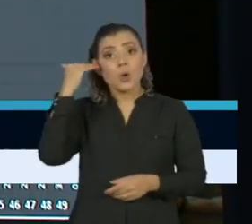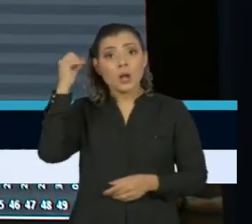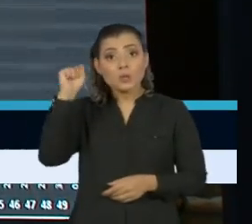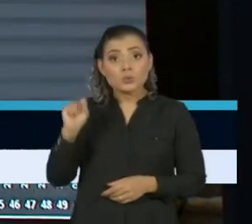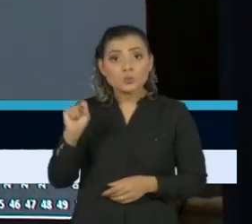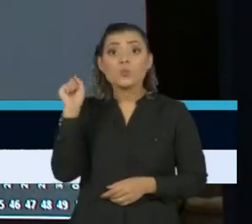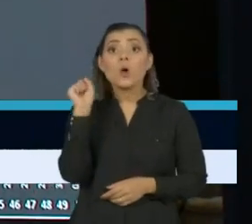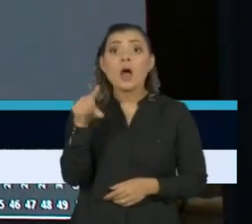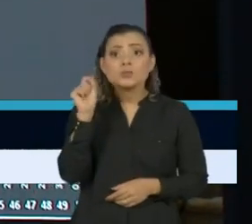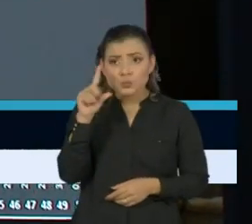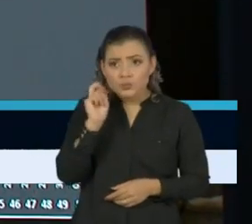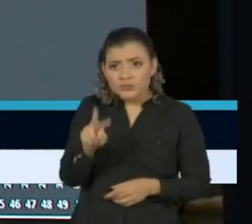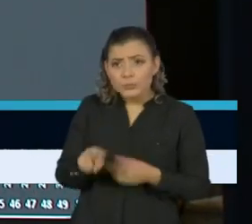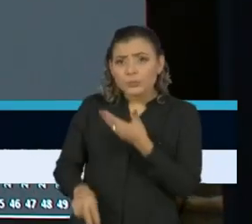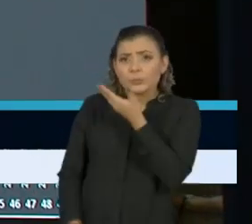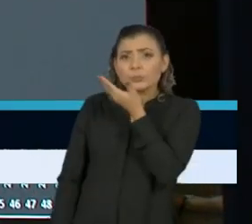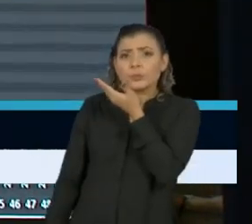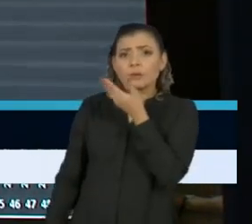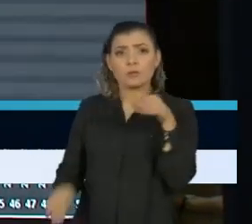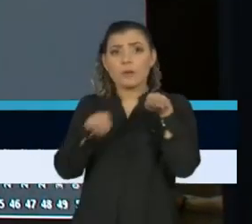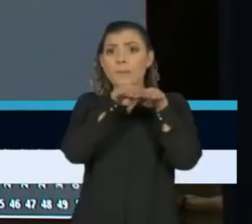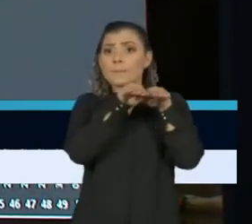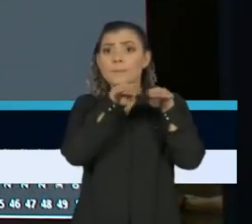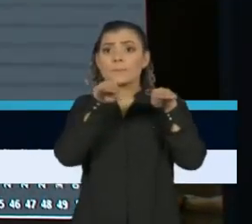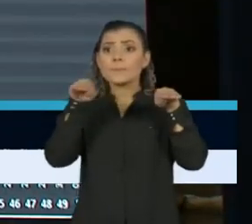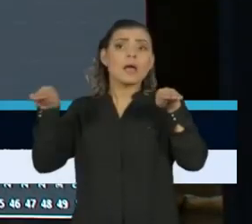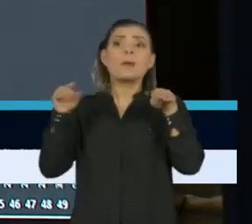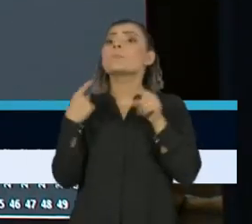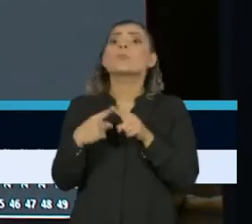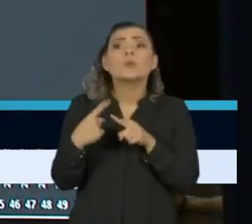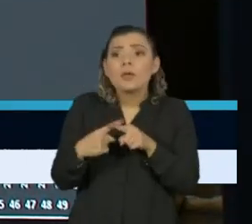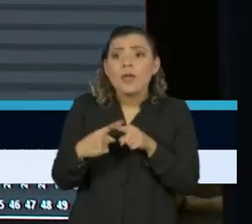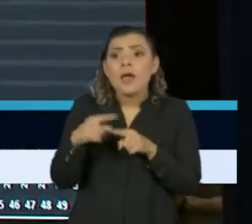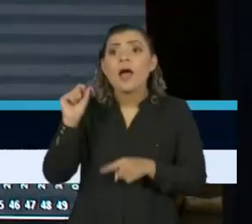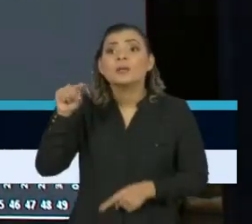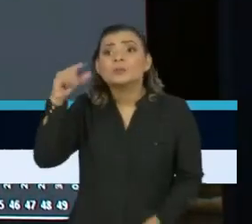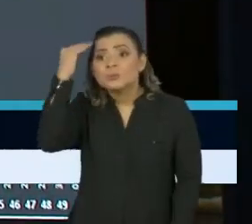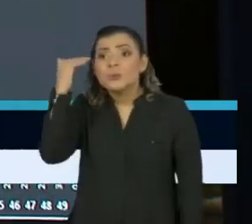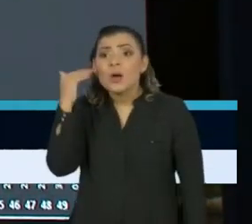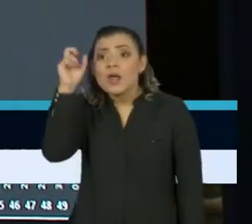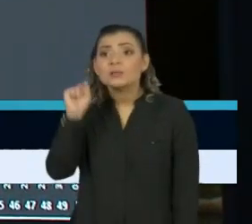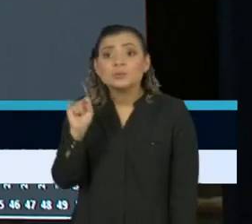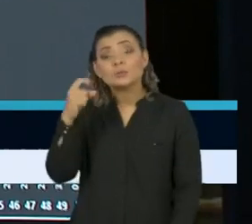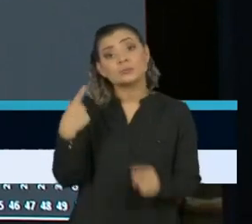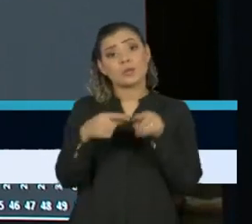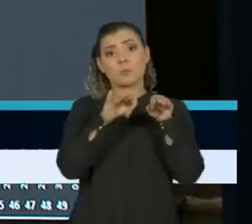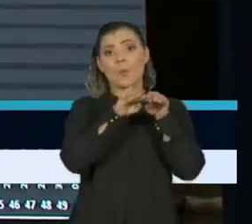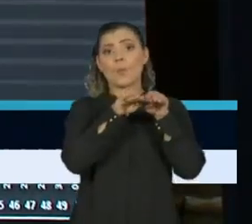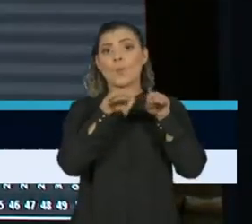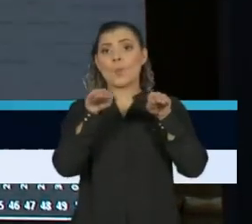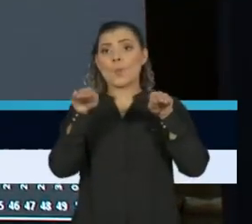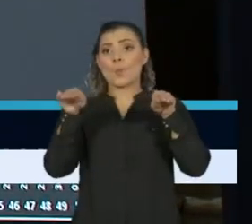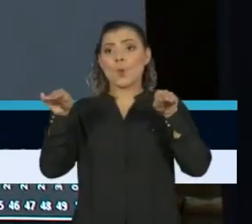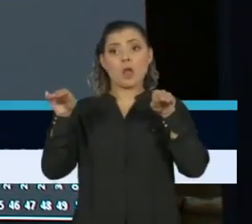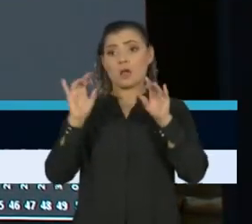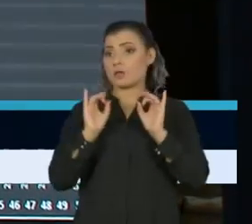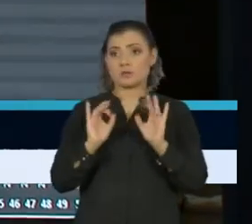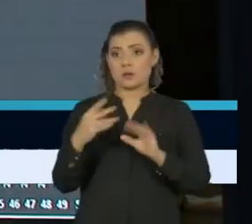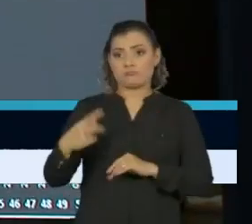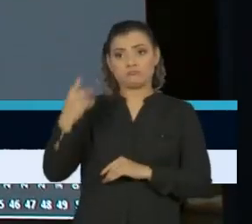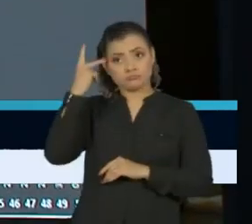em azul, numa reta praticamente, um pouco acima do estado de São